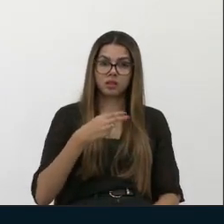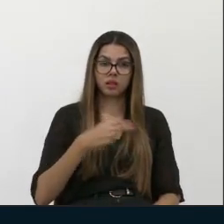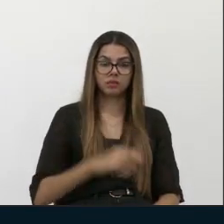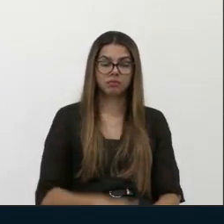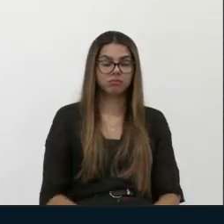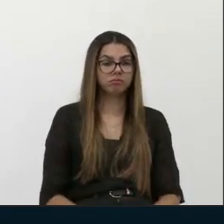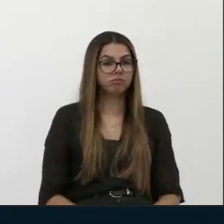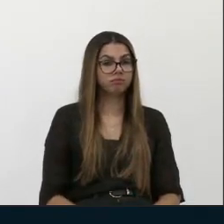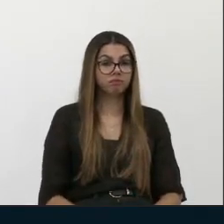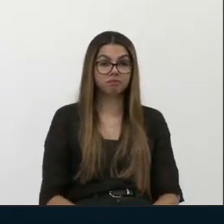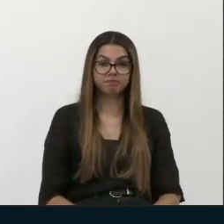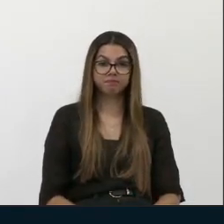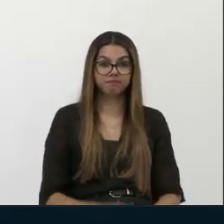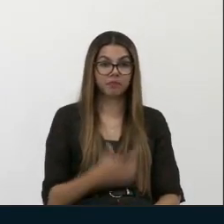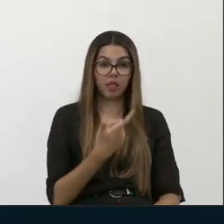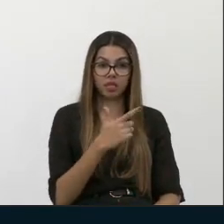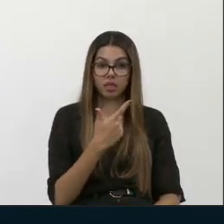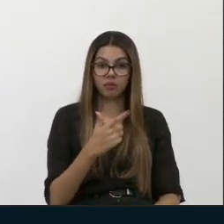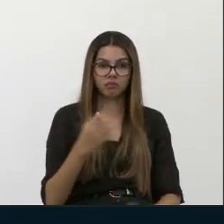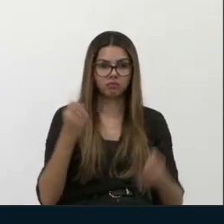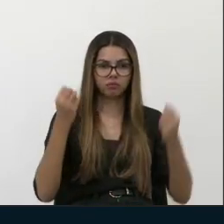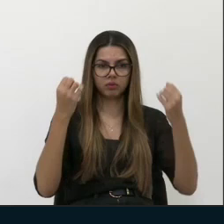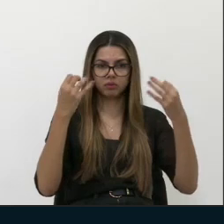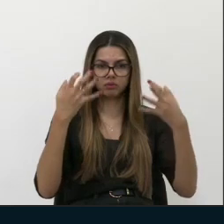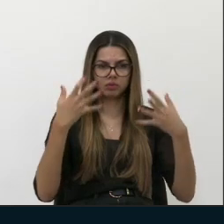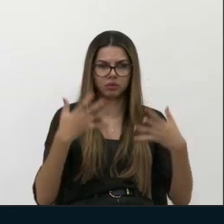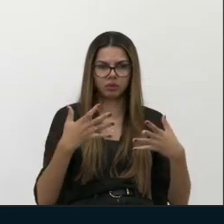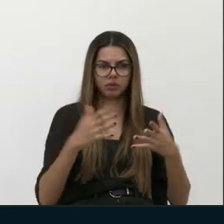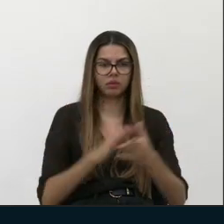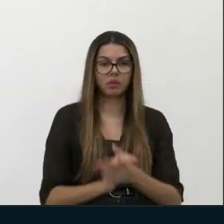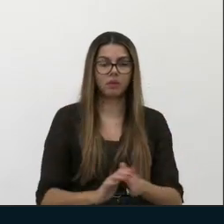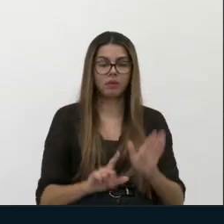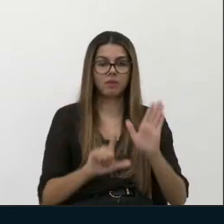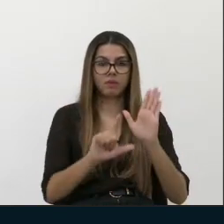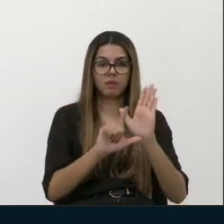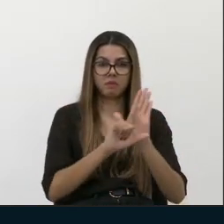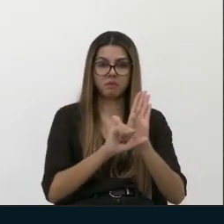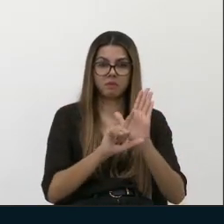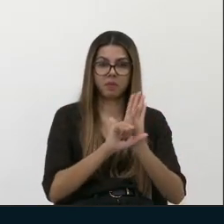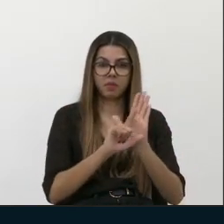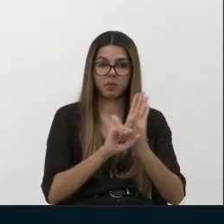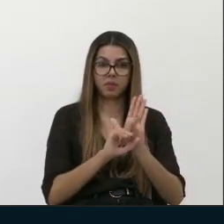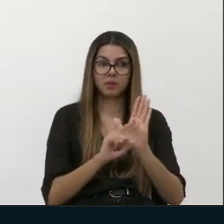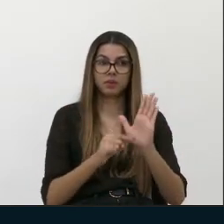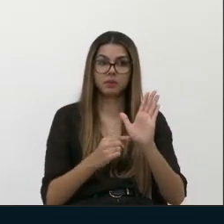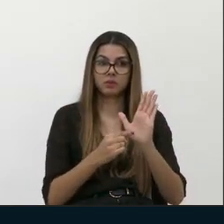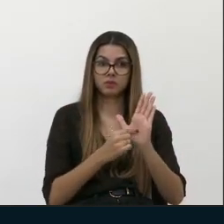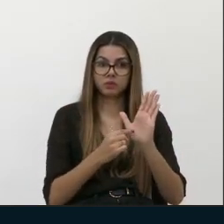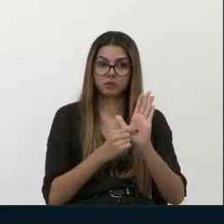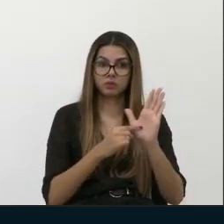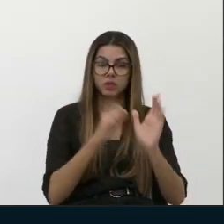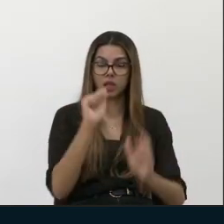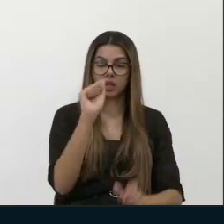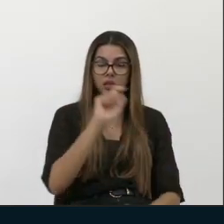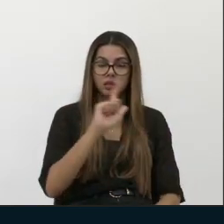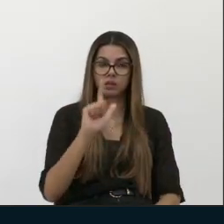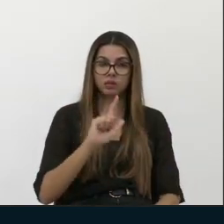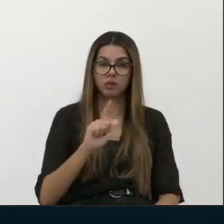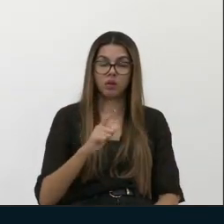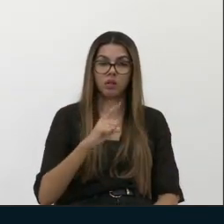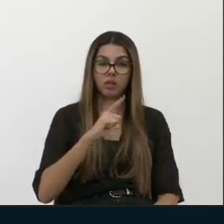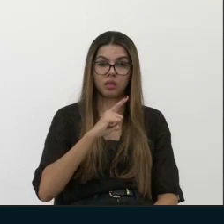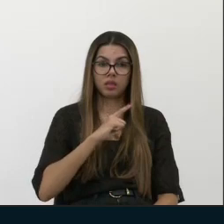justificativa. A lei já garante que a Zona Azul tenha o